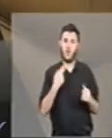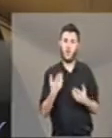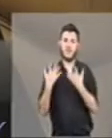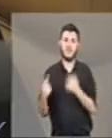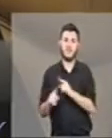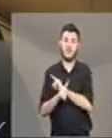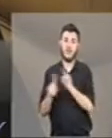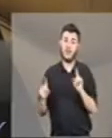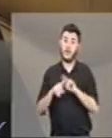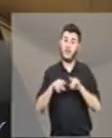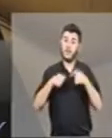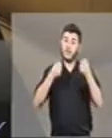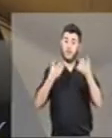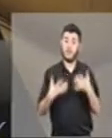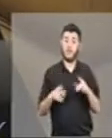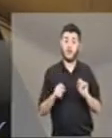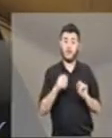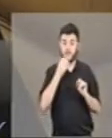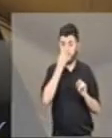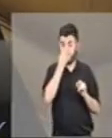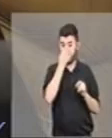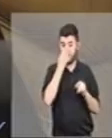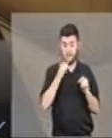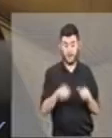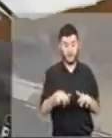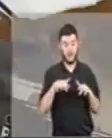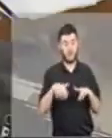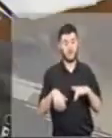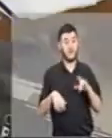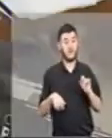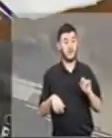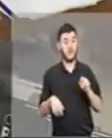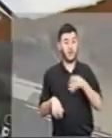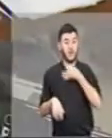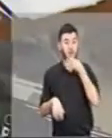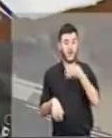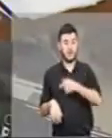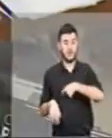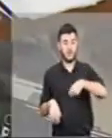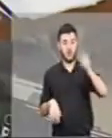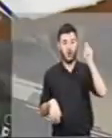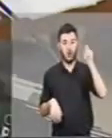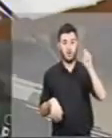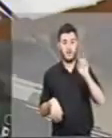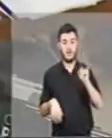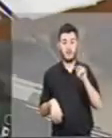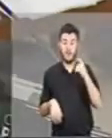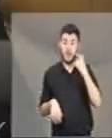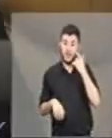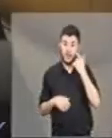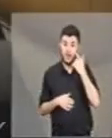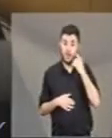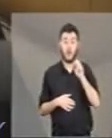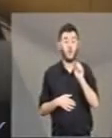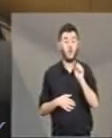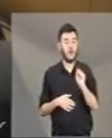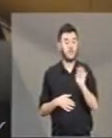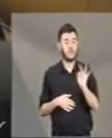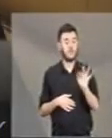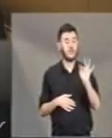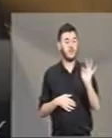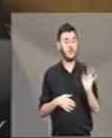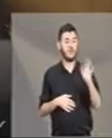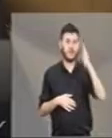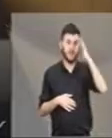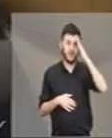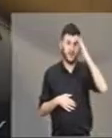resolução dada pela Corte àquela questão de ordem. Se o Supremo Tribunal Federal entender que, mesmo tratando-se de